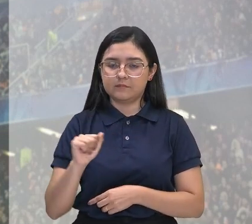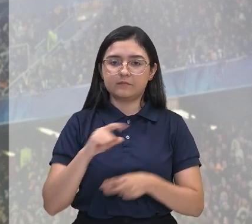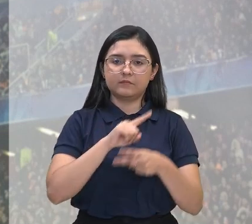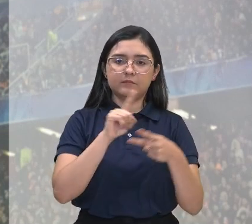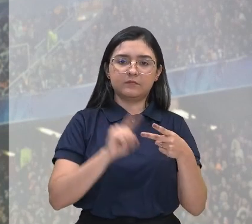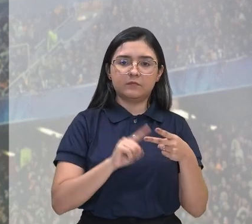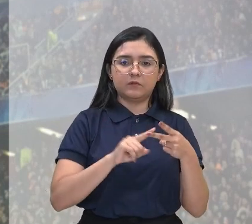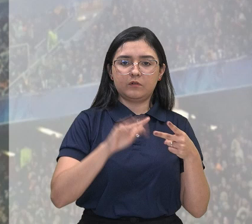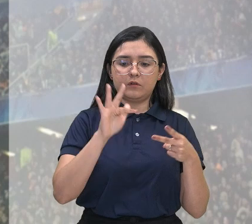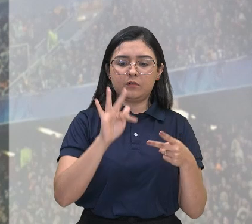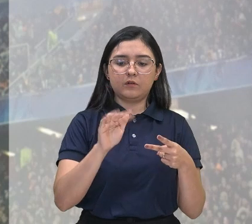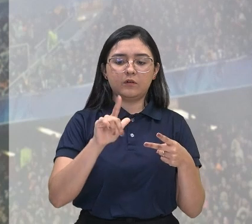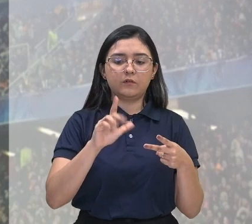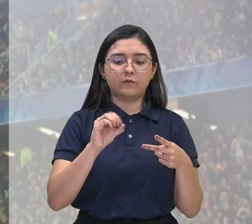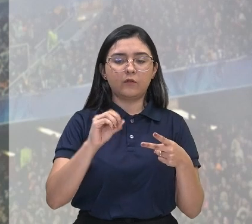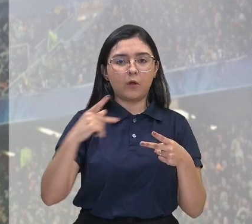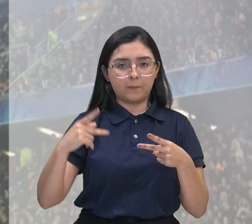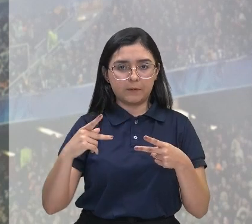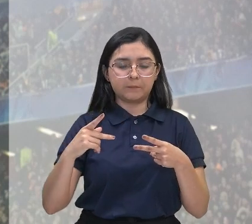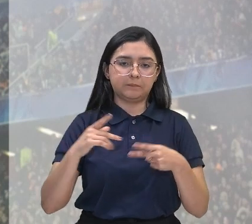salto, Fosbury Flop.